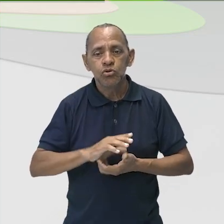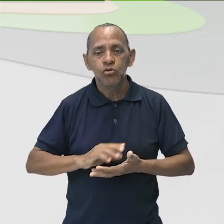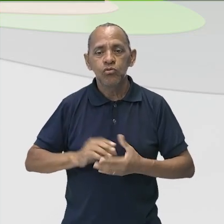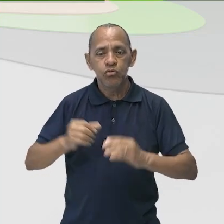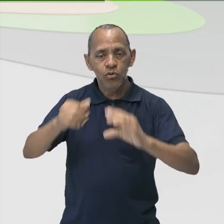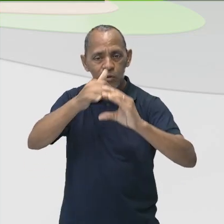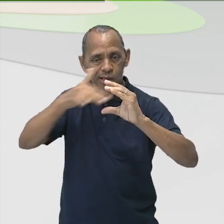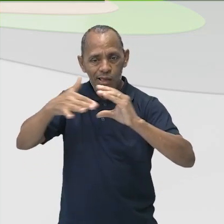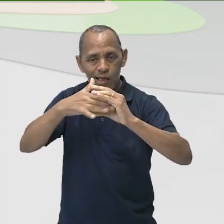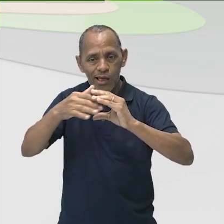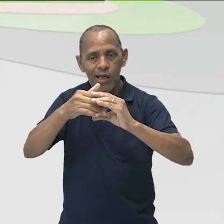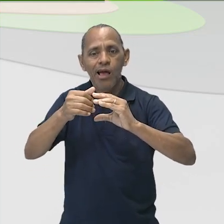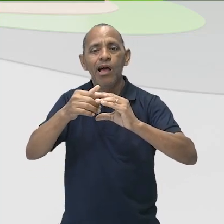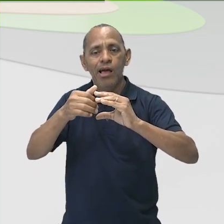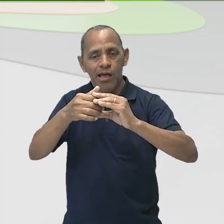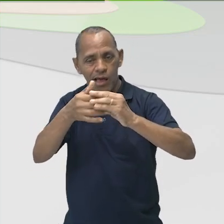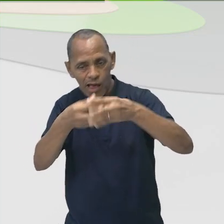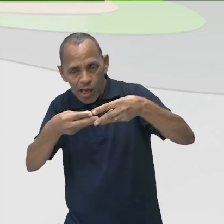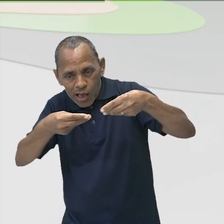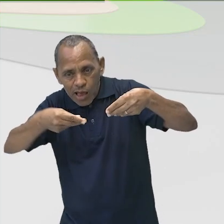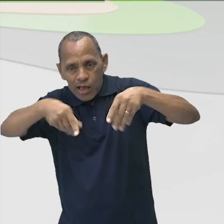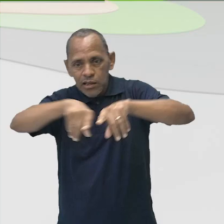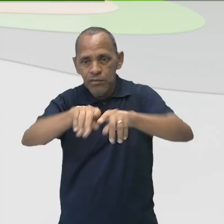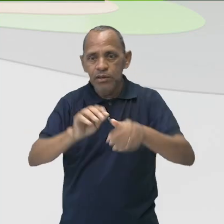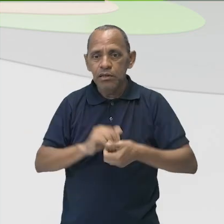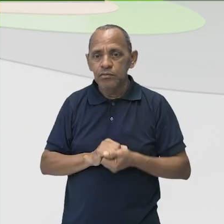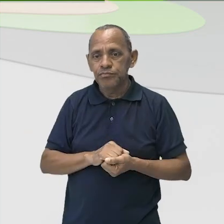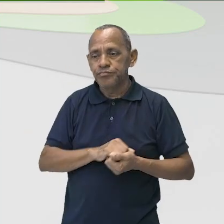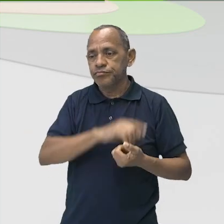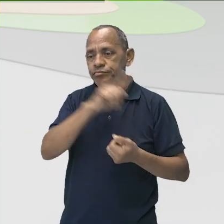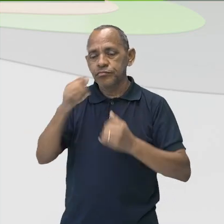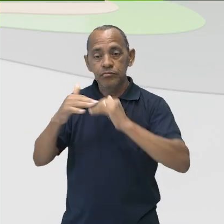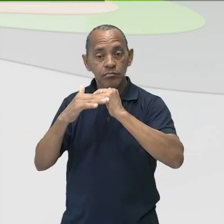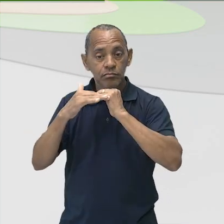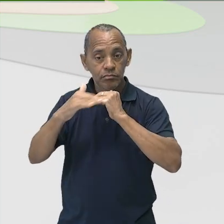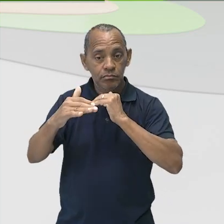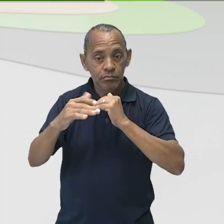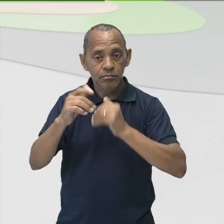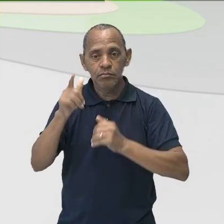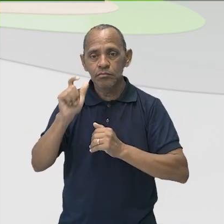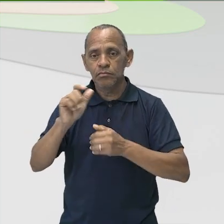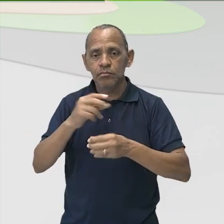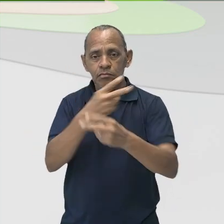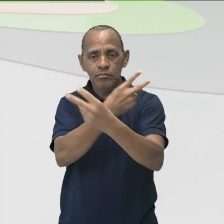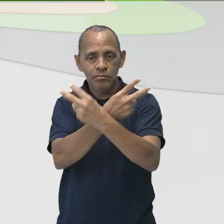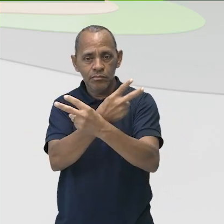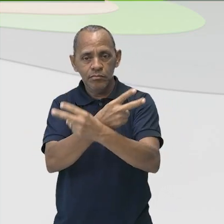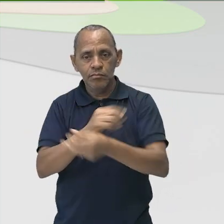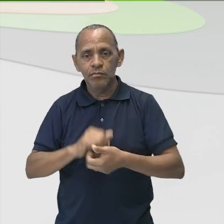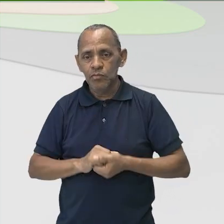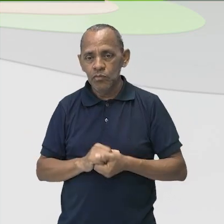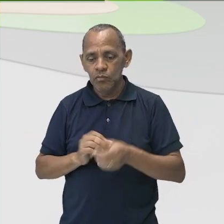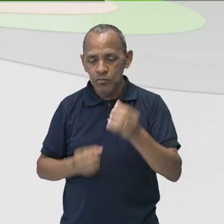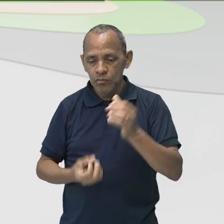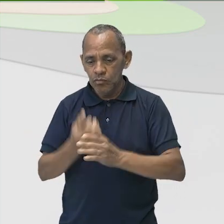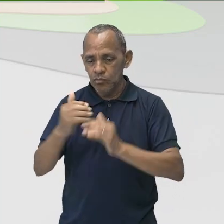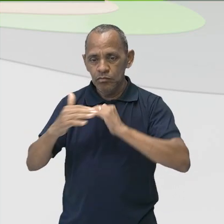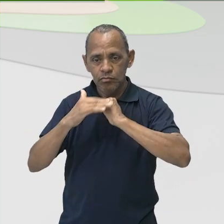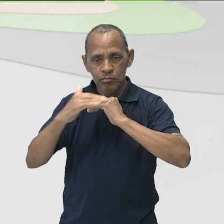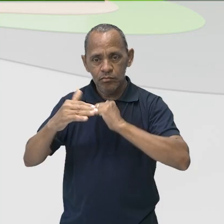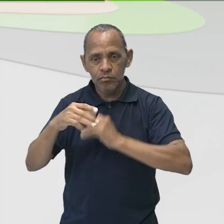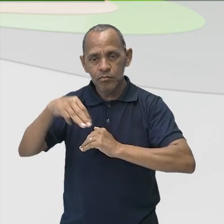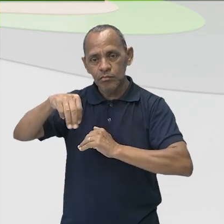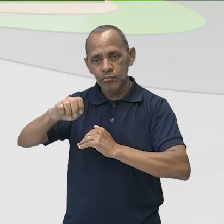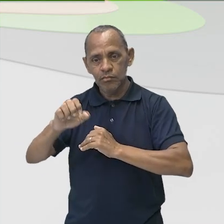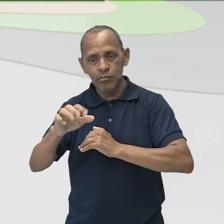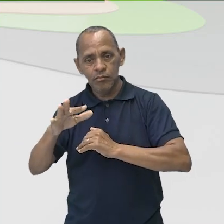condensação dos cromossomos. Na metáfase 2, nós teremos o alinhamento dos cromossomos, formando uma placa